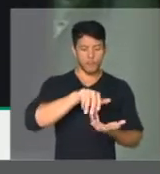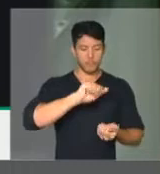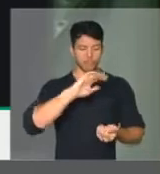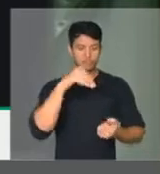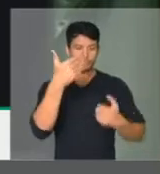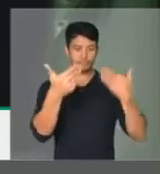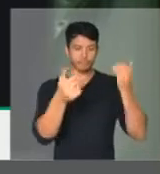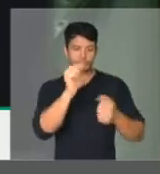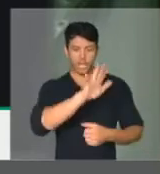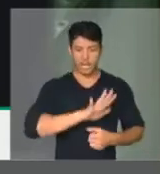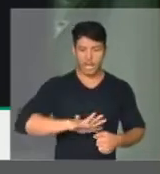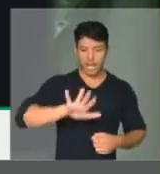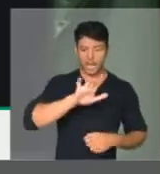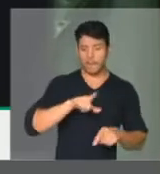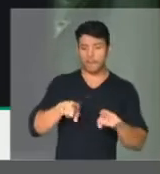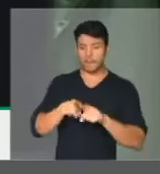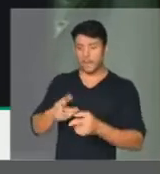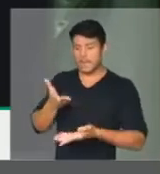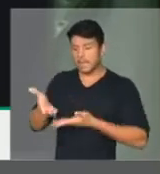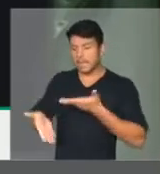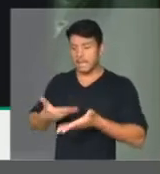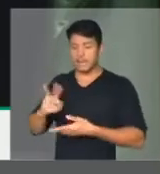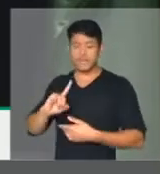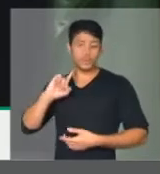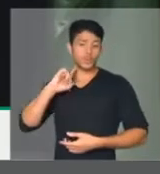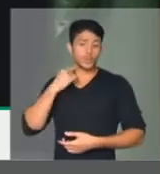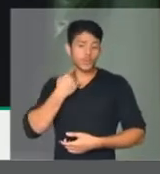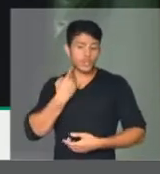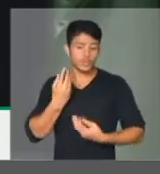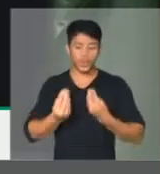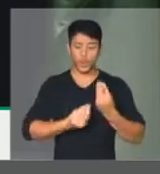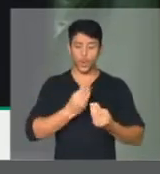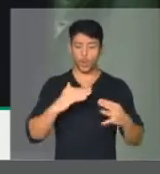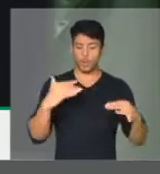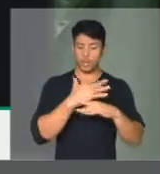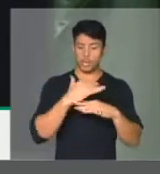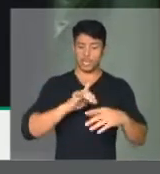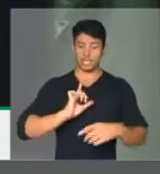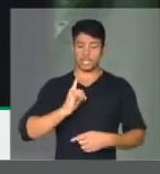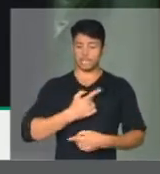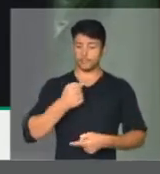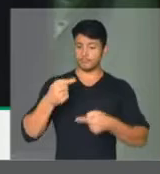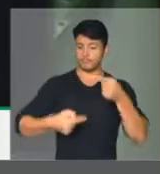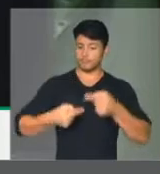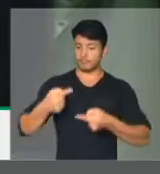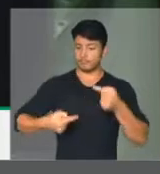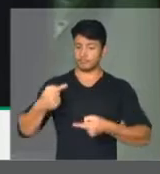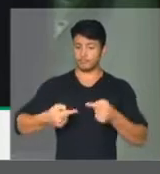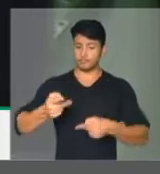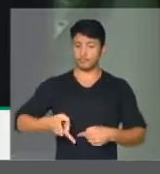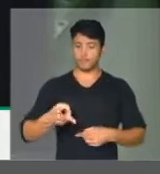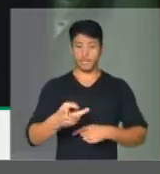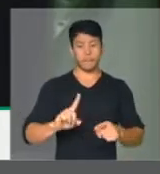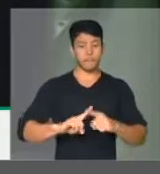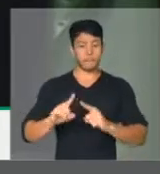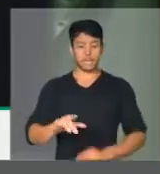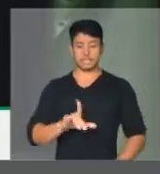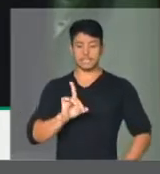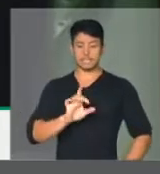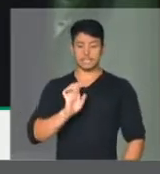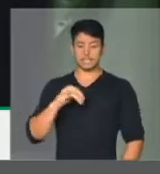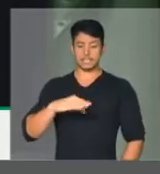às congestões do tráfego, tudo se discute neste nosso mundo, mas o sistema democrático, como se de um